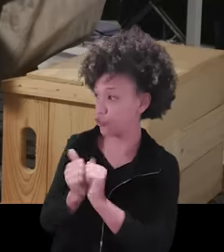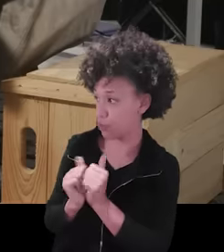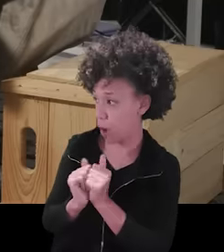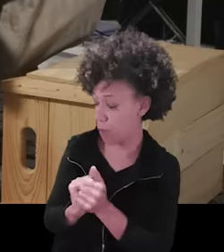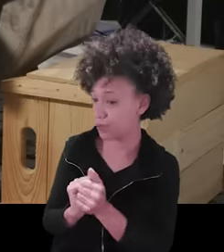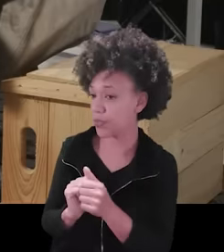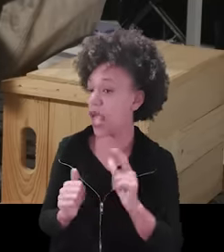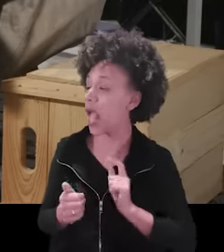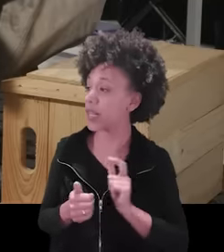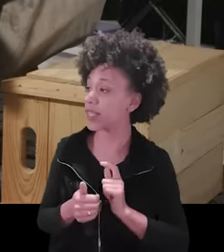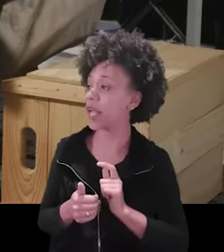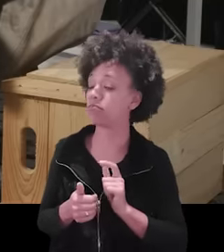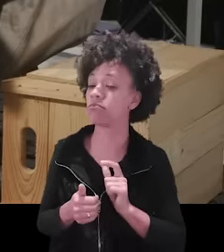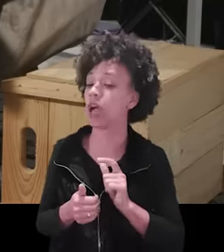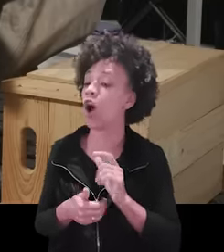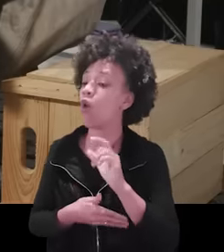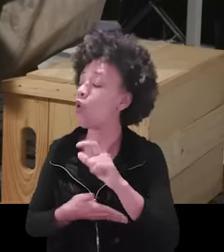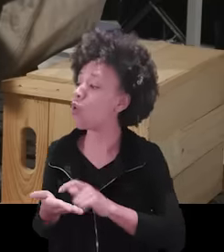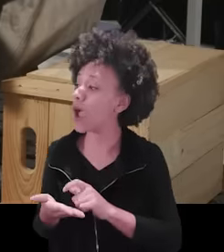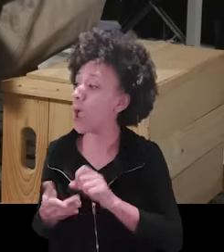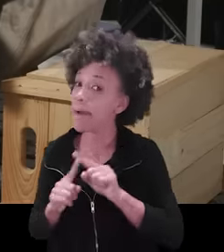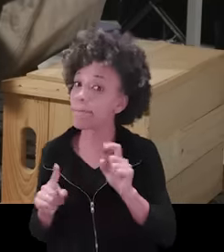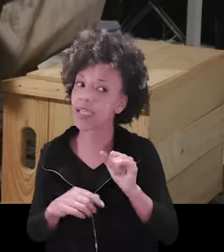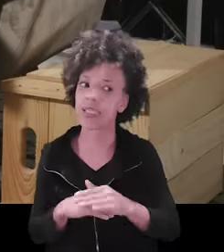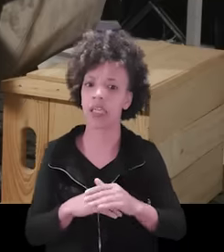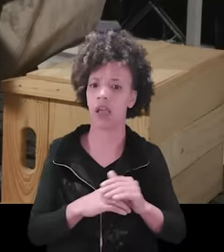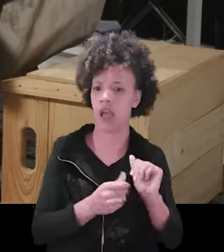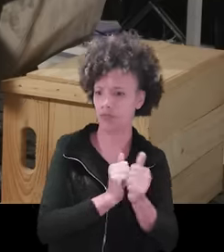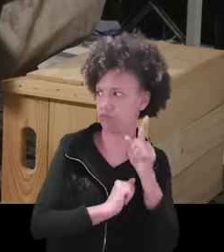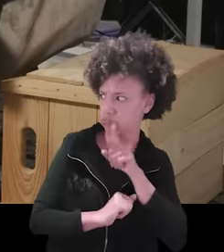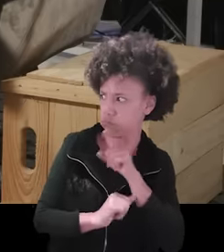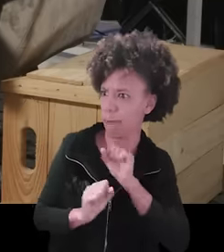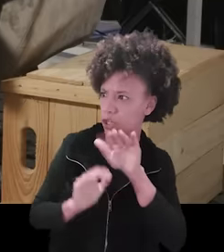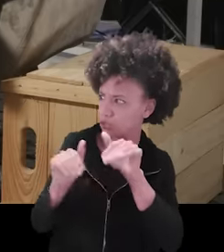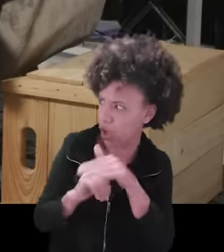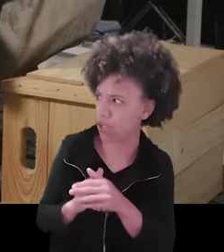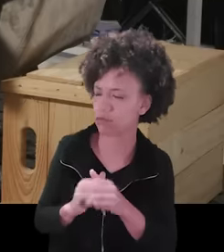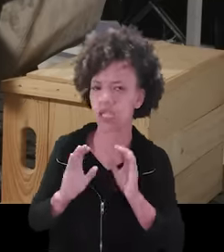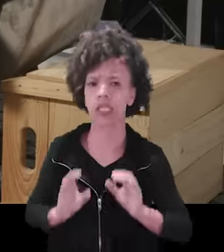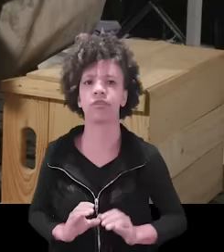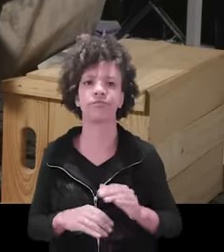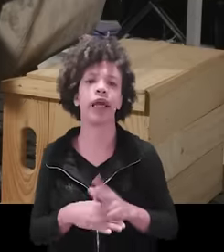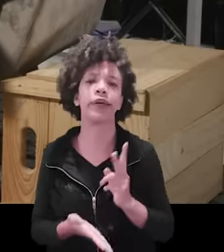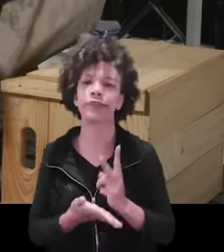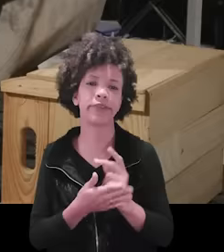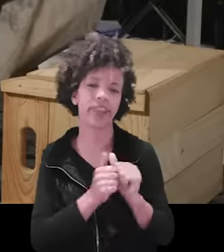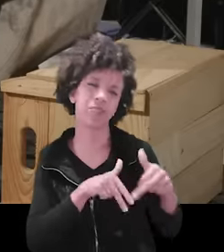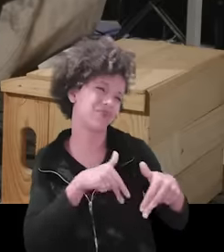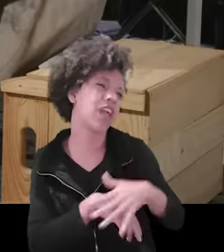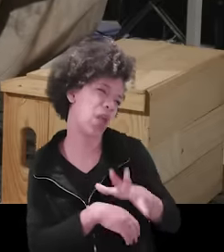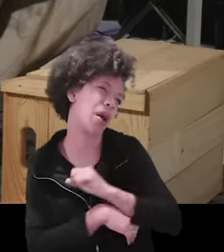cara um jogador de futebol aí ele tem o brincar ele não pode jogar na seleção americana mas se ele é cidadã Americana e pode ser convocado sim ele vai para o futebol